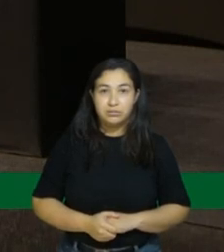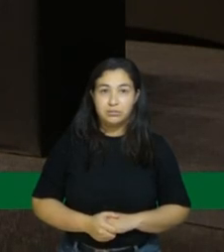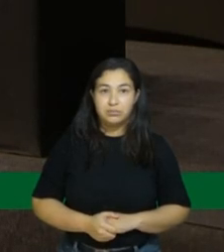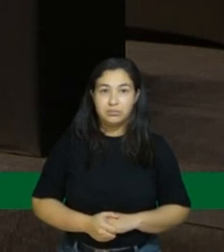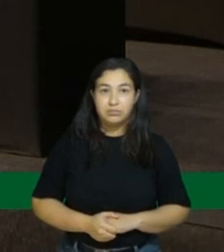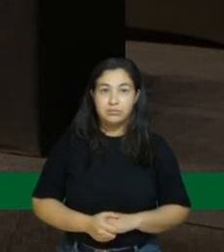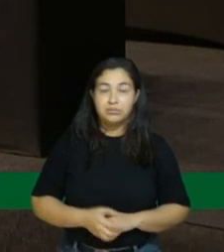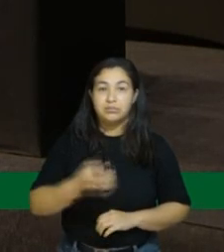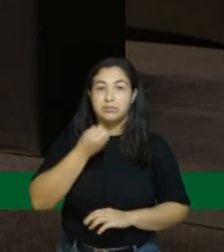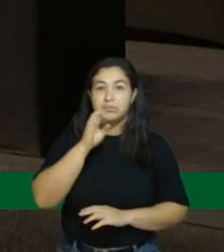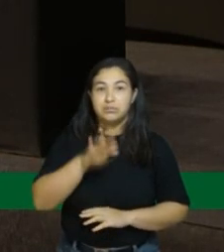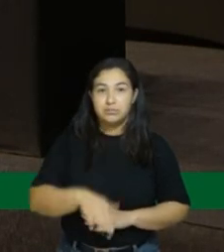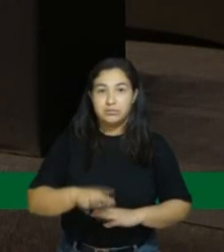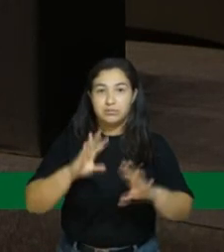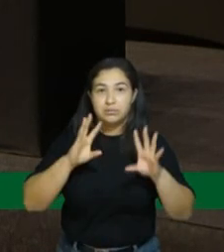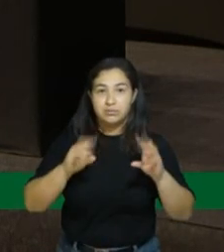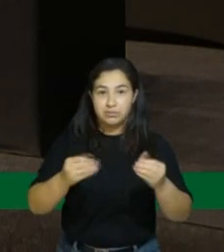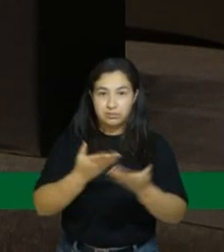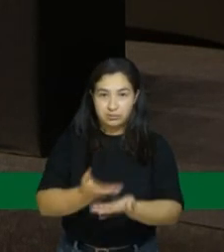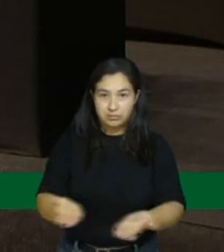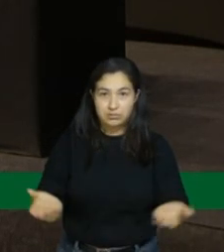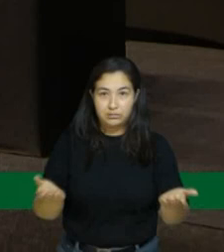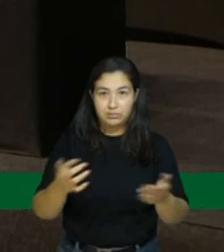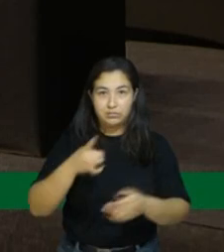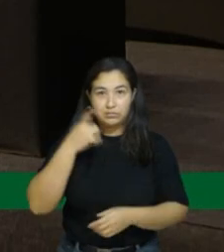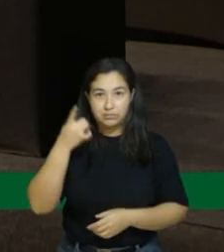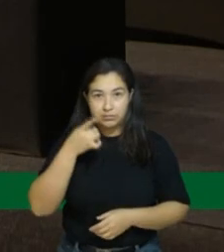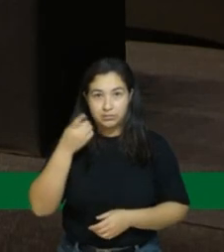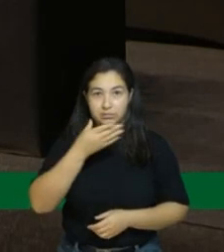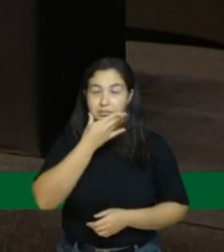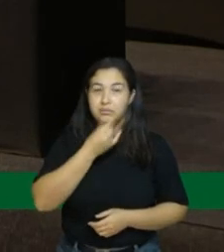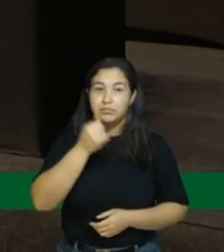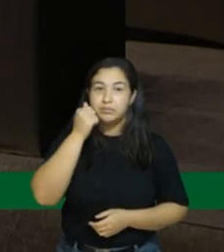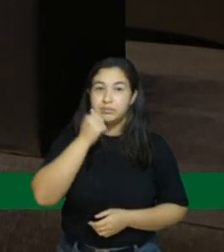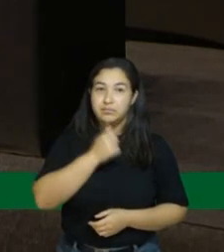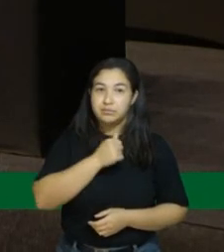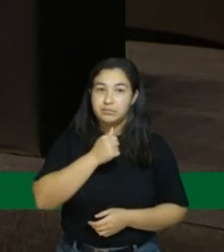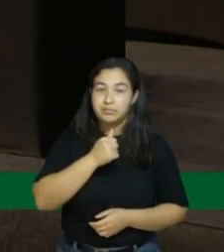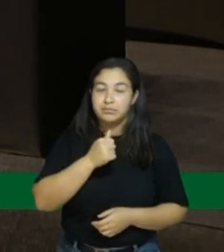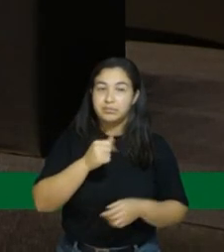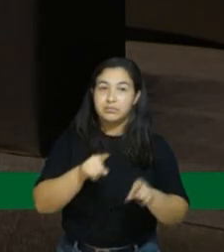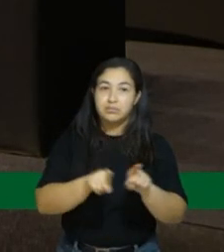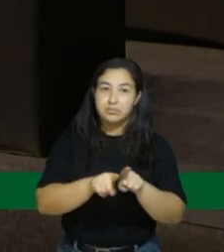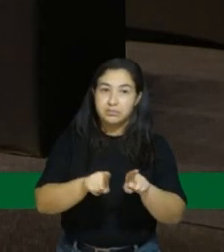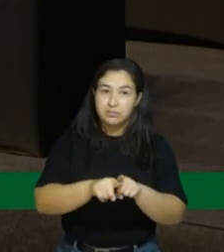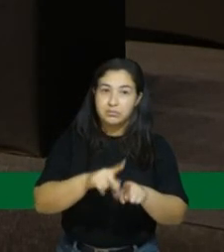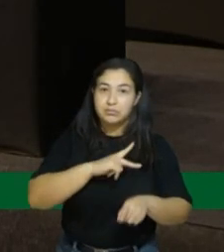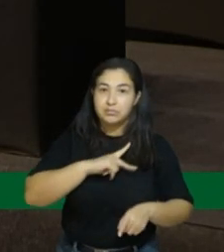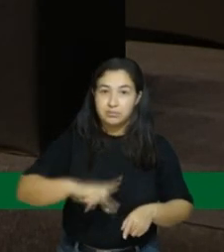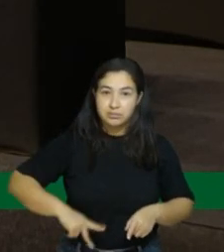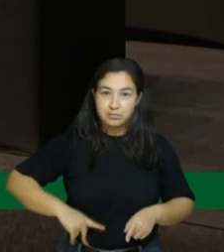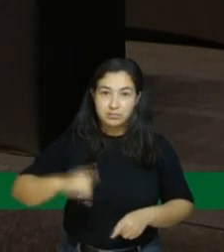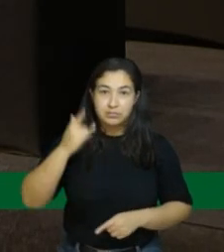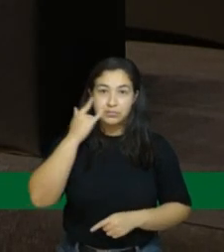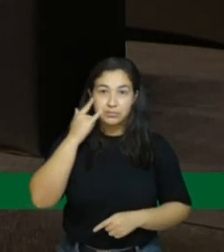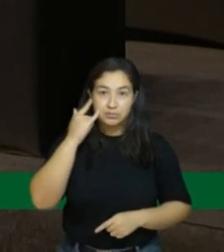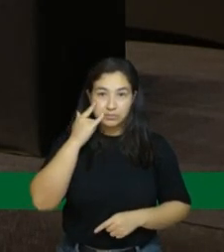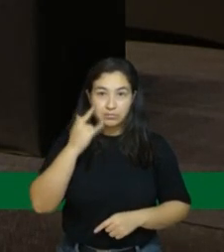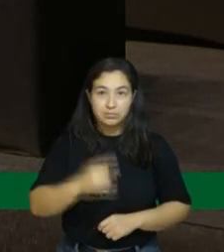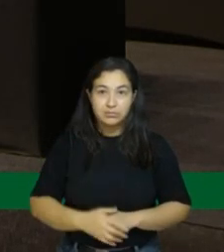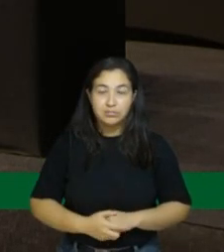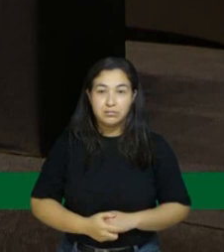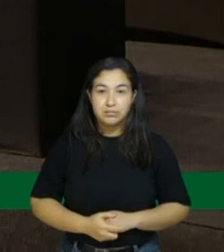meu boa tarde a todos os senhores deputados senhoras deputadas meu boa tarde ao nosso Presidente Deputado Mauro de Nadal